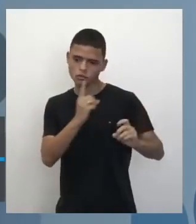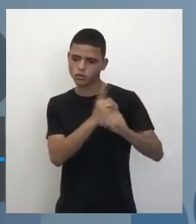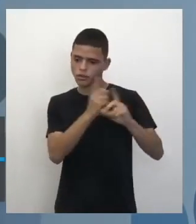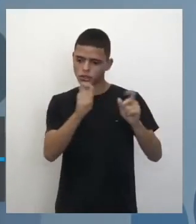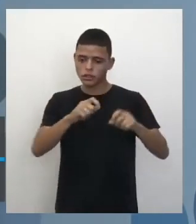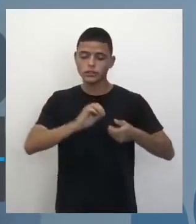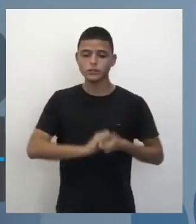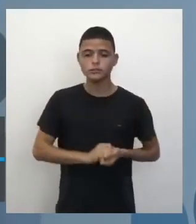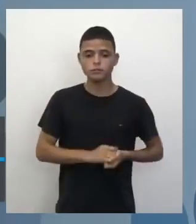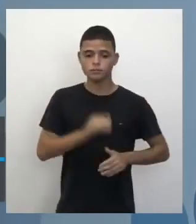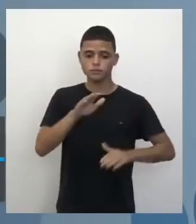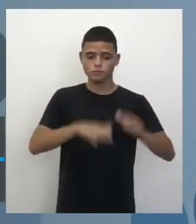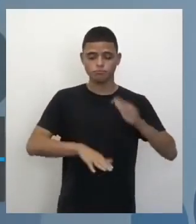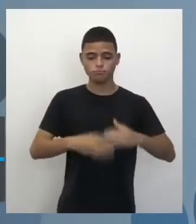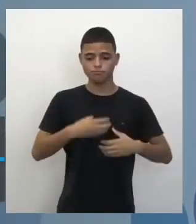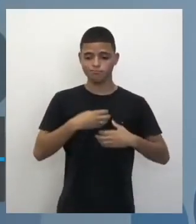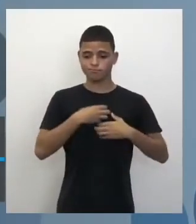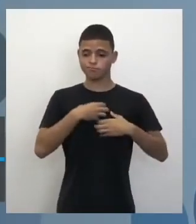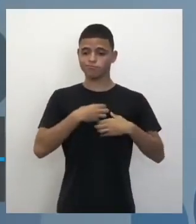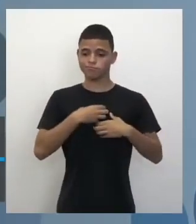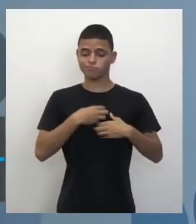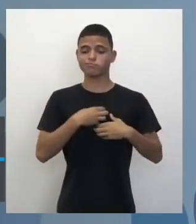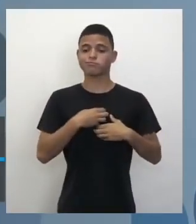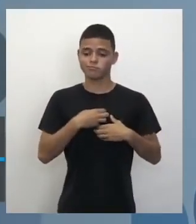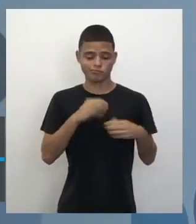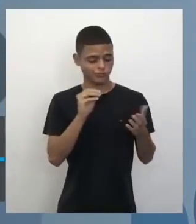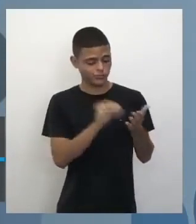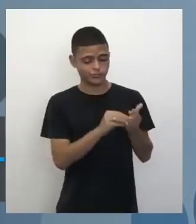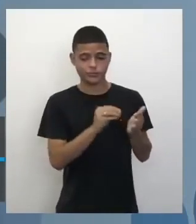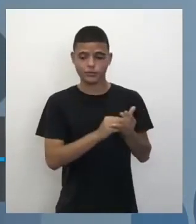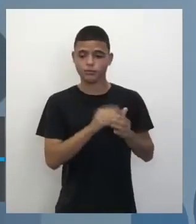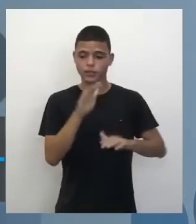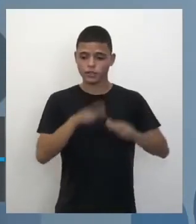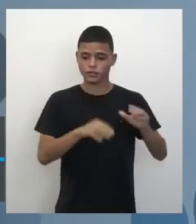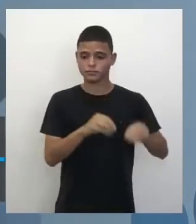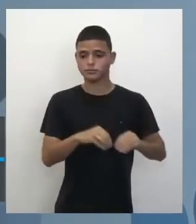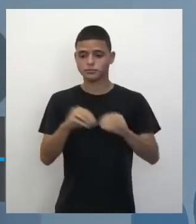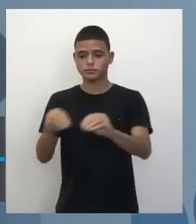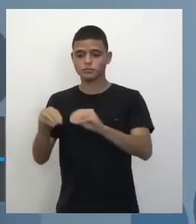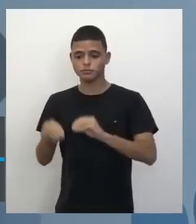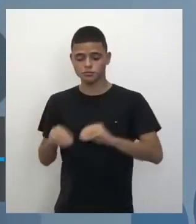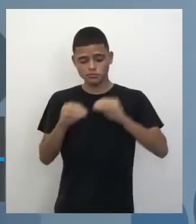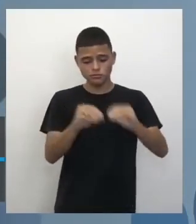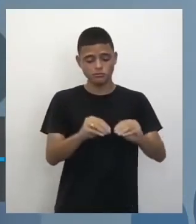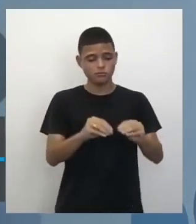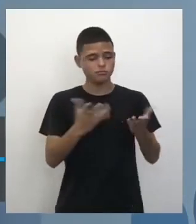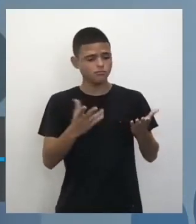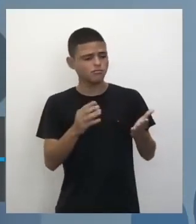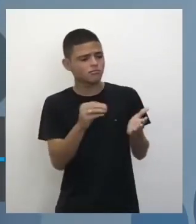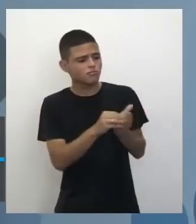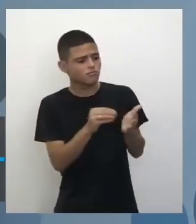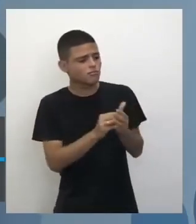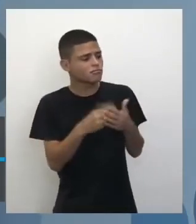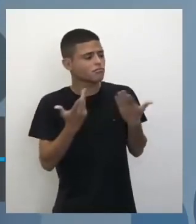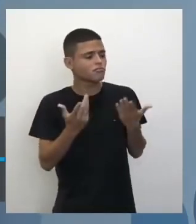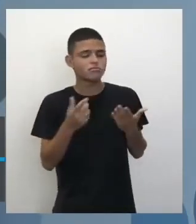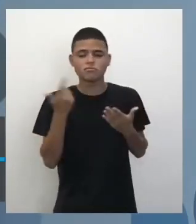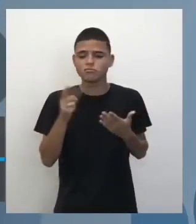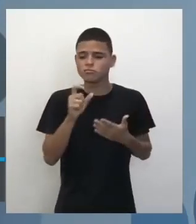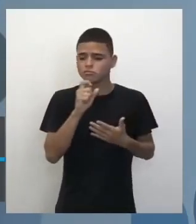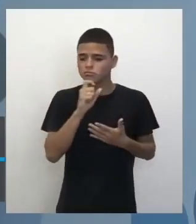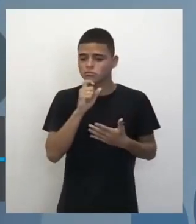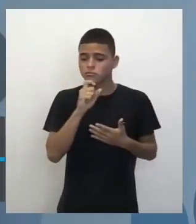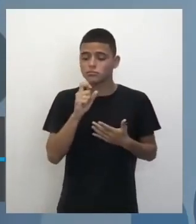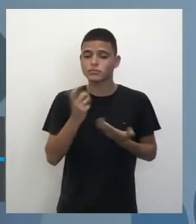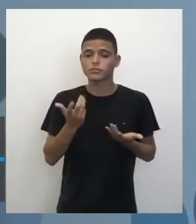vezes a gente sente falta, porque quando a gente muda de um lugar para o outro, nossa, aqui não existe, né? Por exemplo, falando de Guarulhos, né? Sei